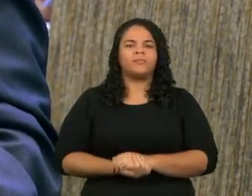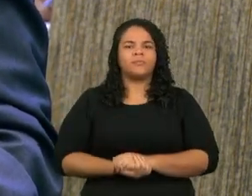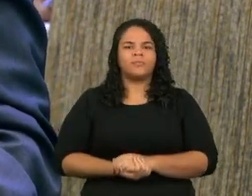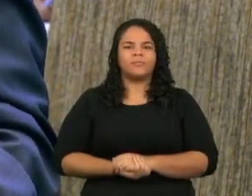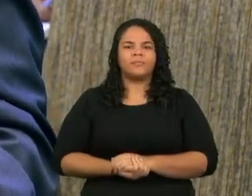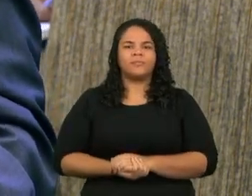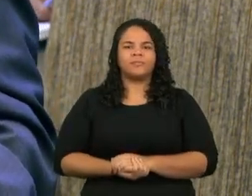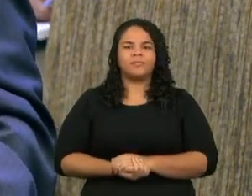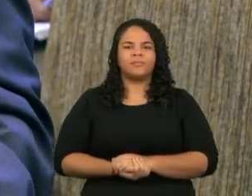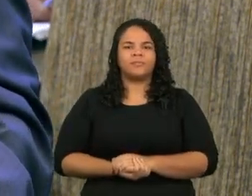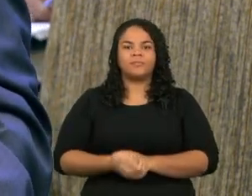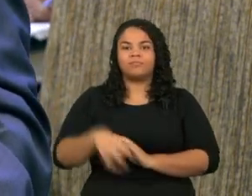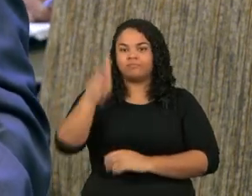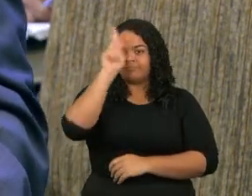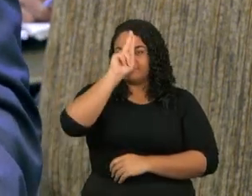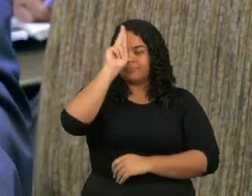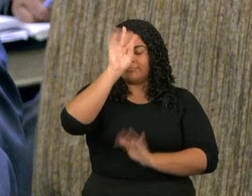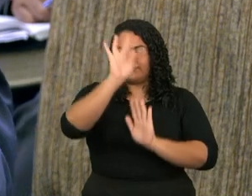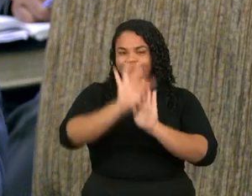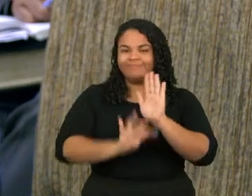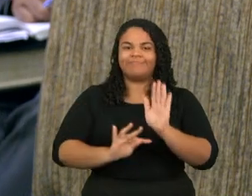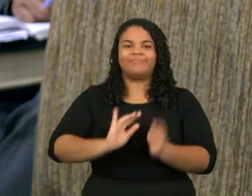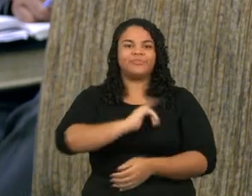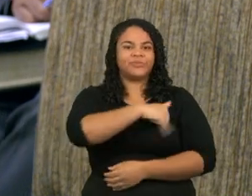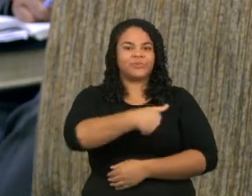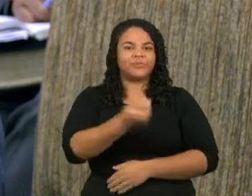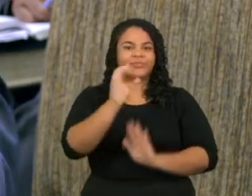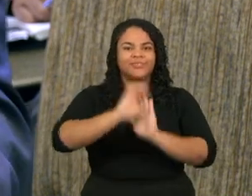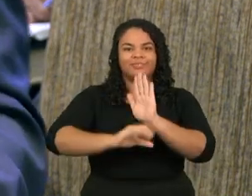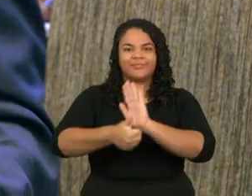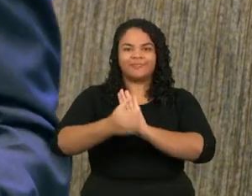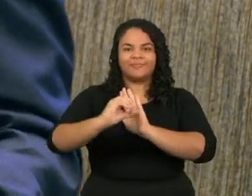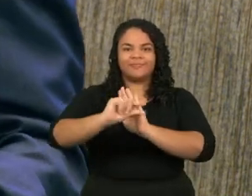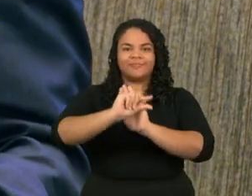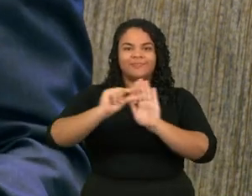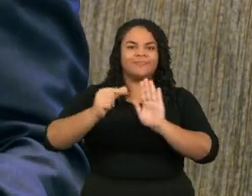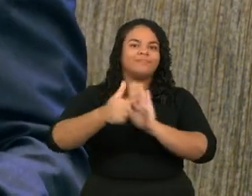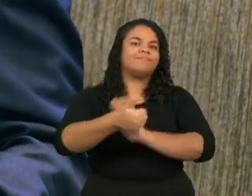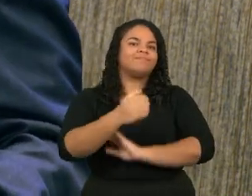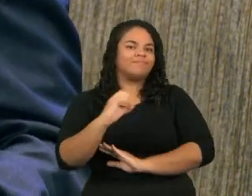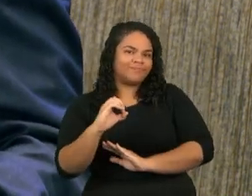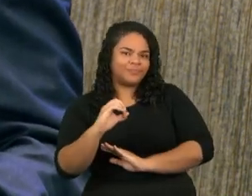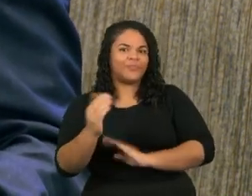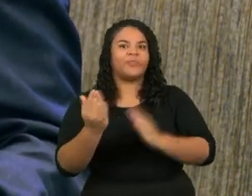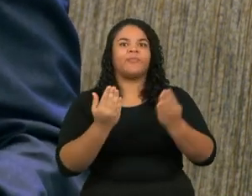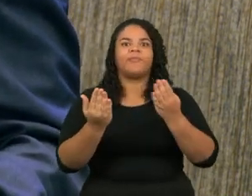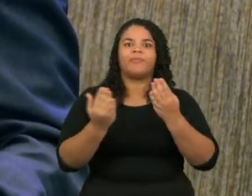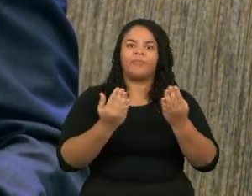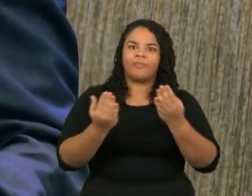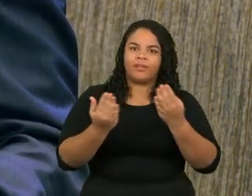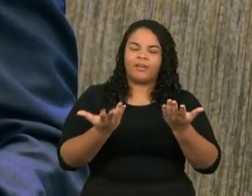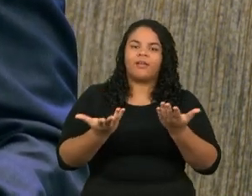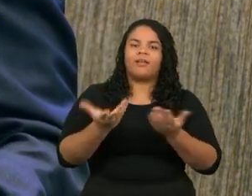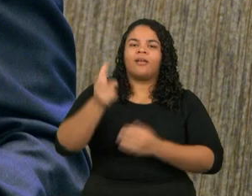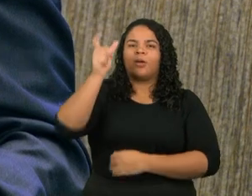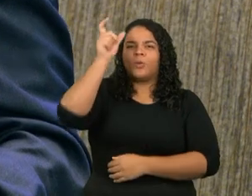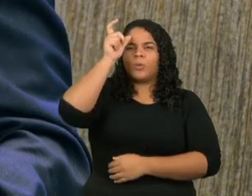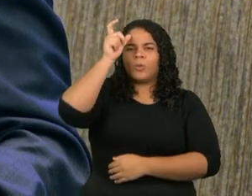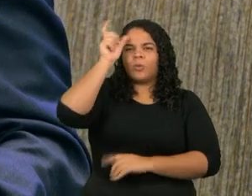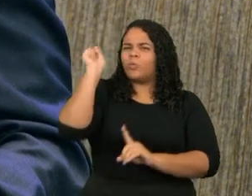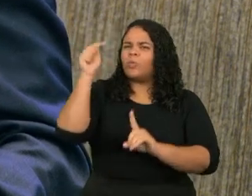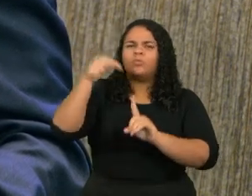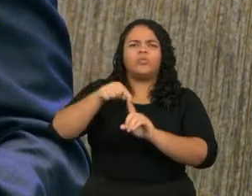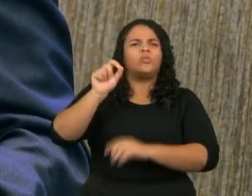Capítulo 10 e Versículo 10 Jesus disse que Satanás Veio somente a